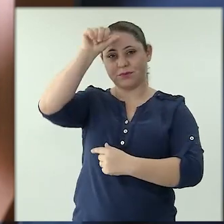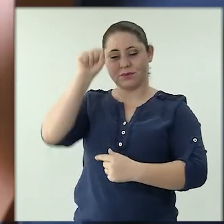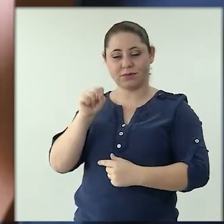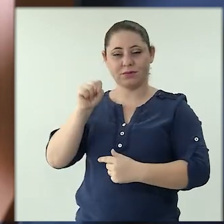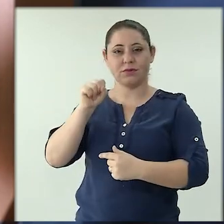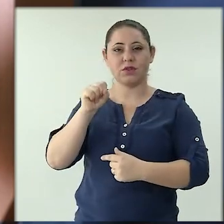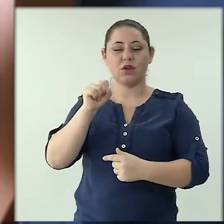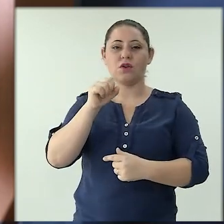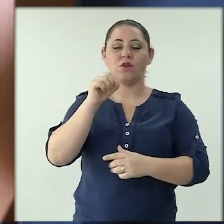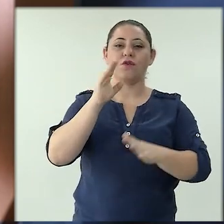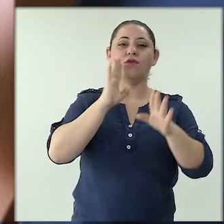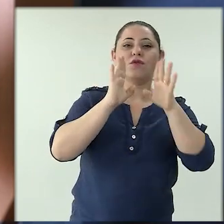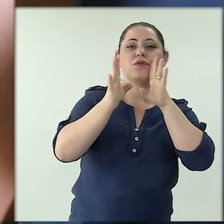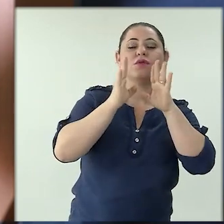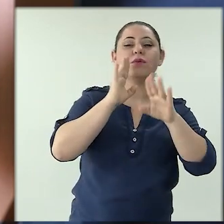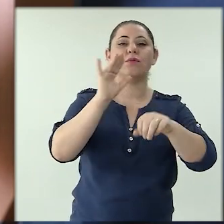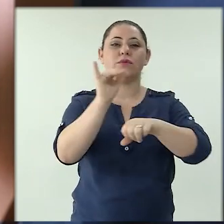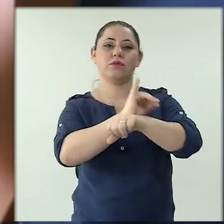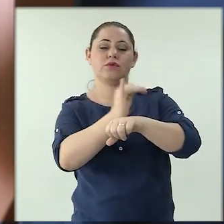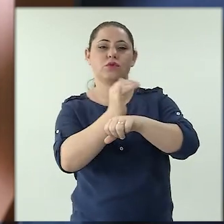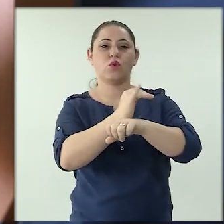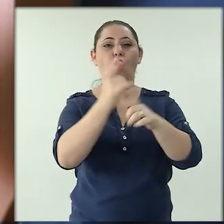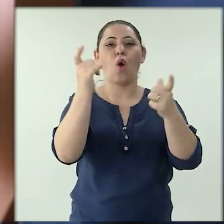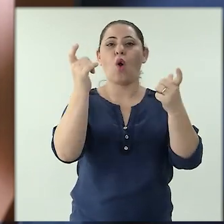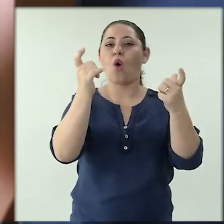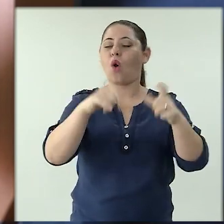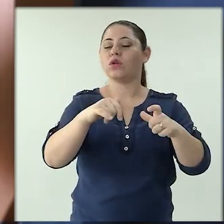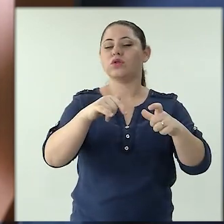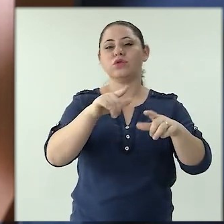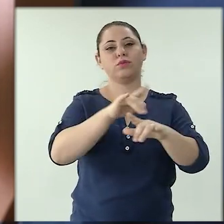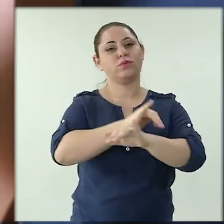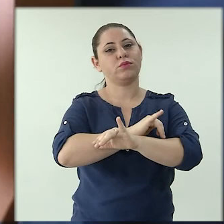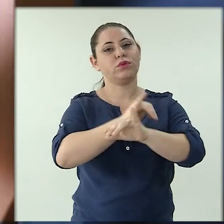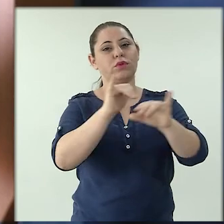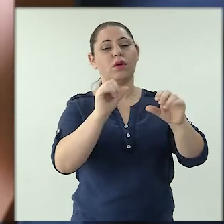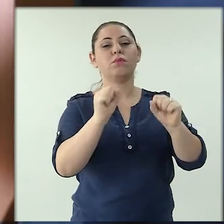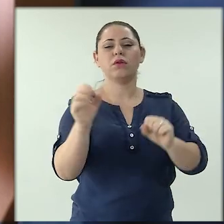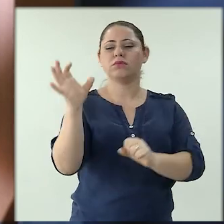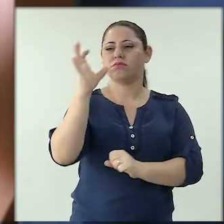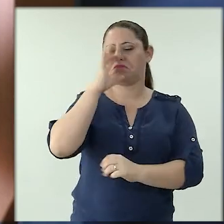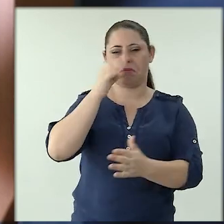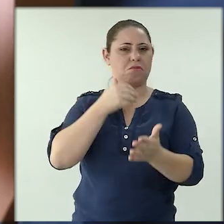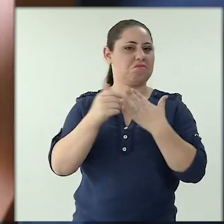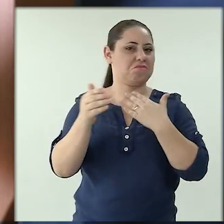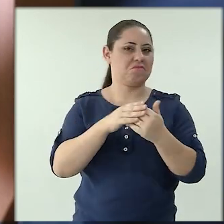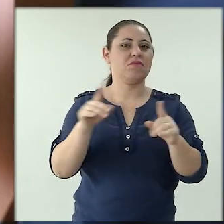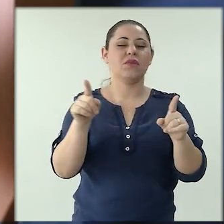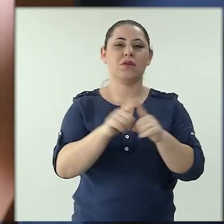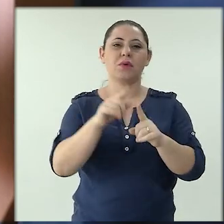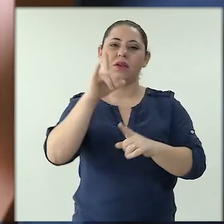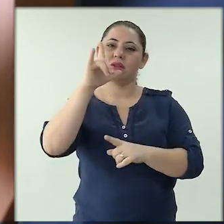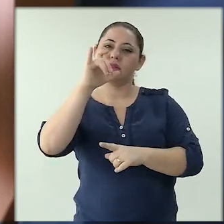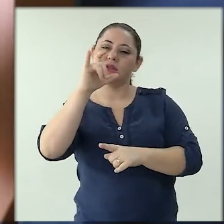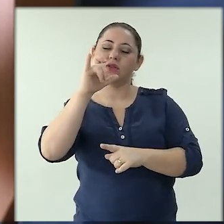de Mato Grosso do Sul, no Facebook, no YouTube, onde esse programa, inclusive, pode ser assistido a qualquer momento,